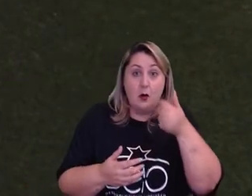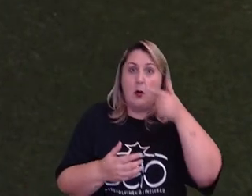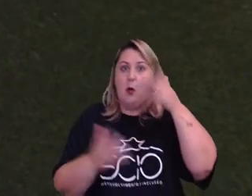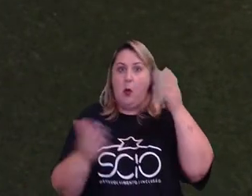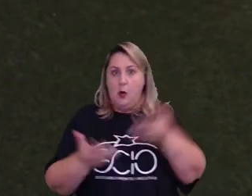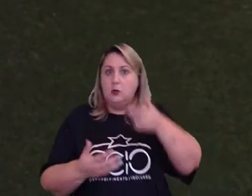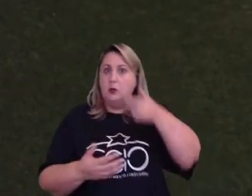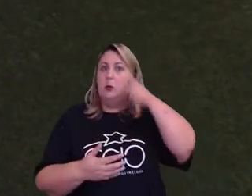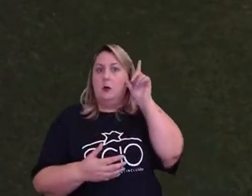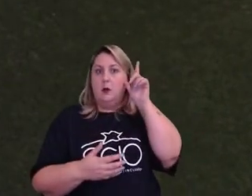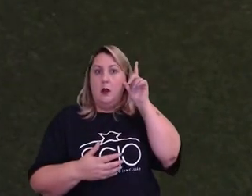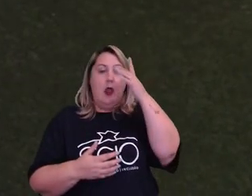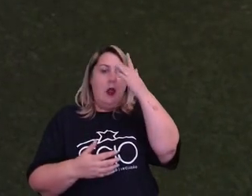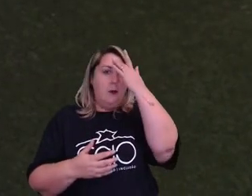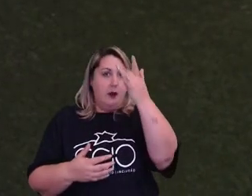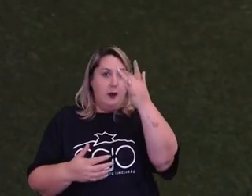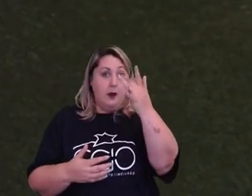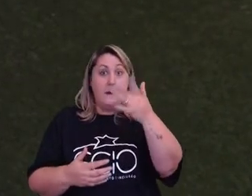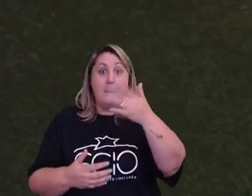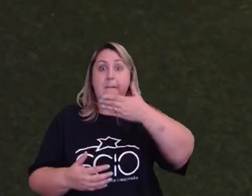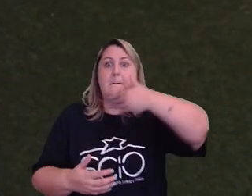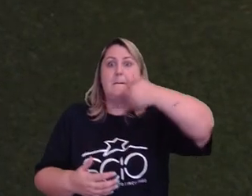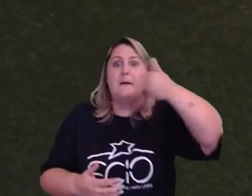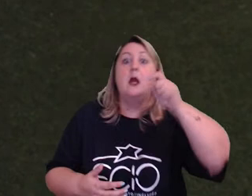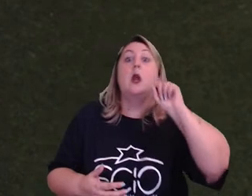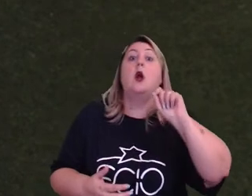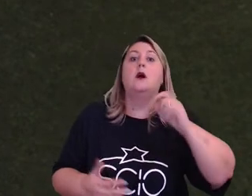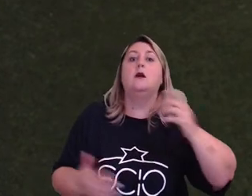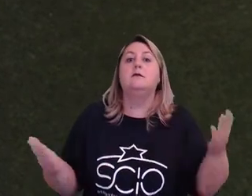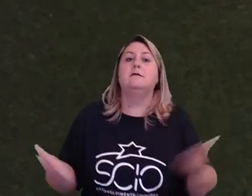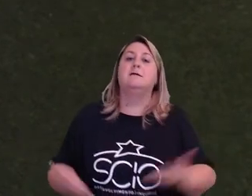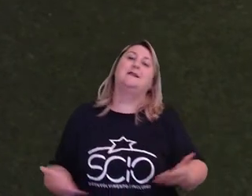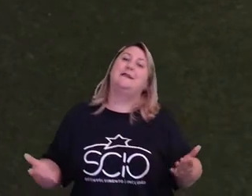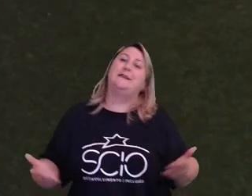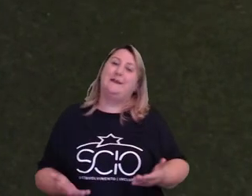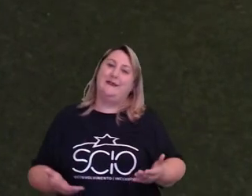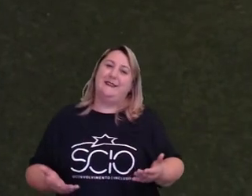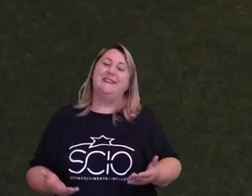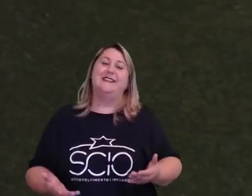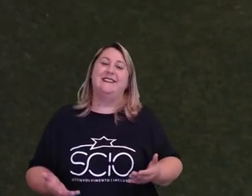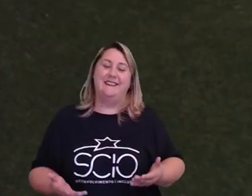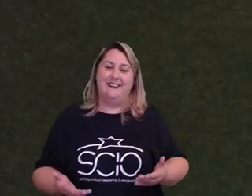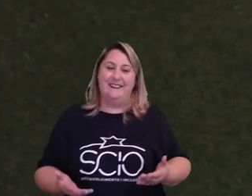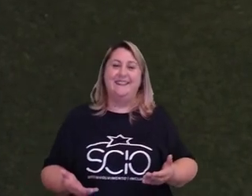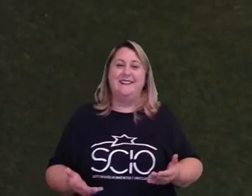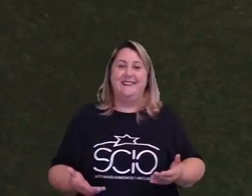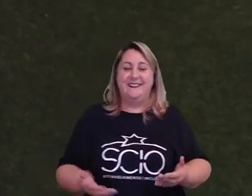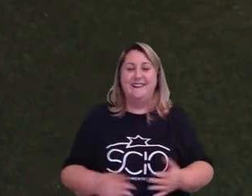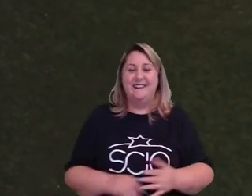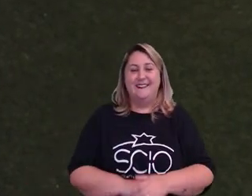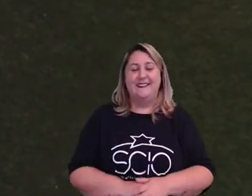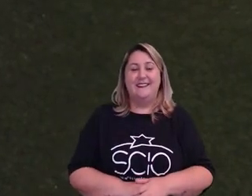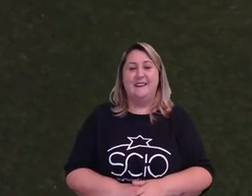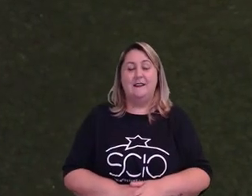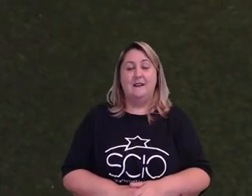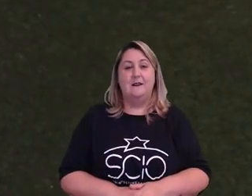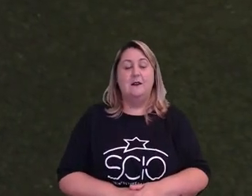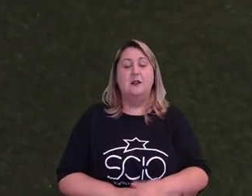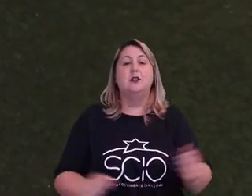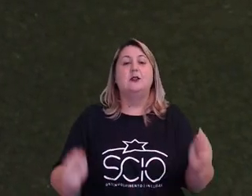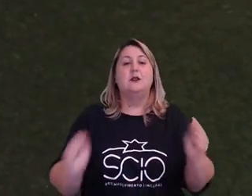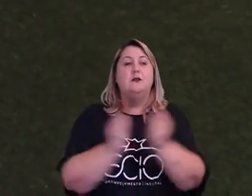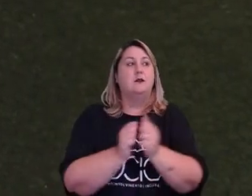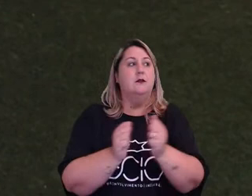ontem, e amanhã eu quero ser melhor do que eu estou sendo agora. Tamo